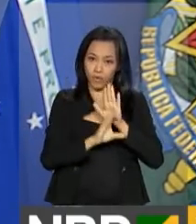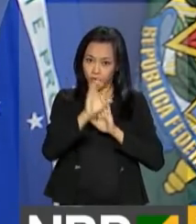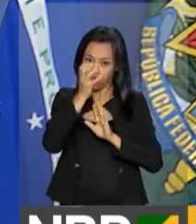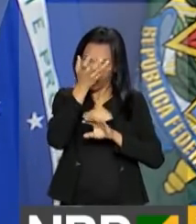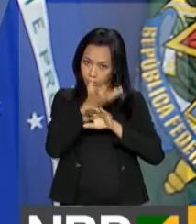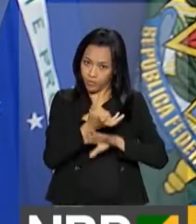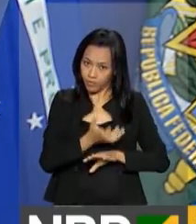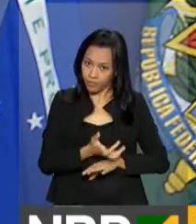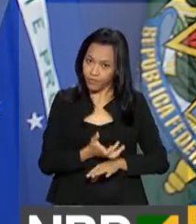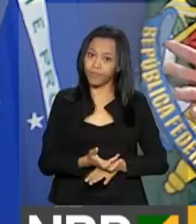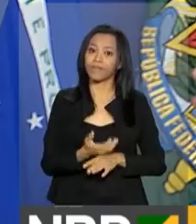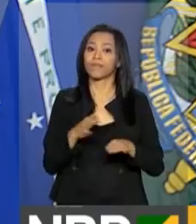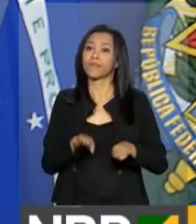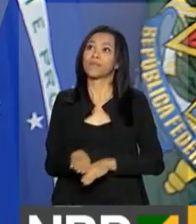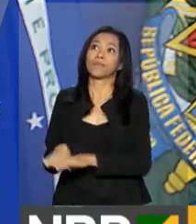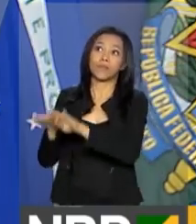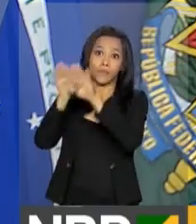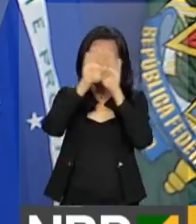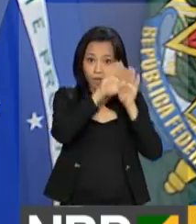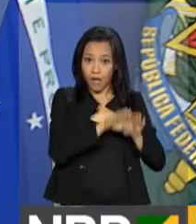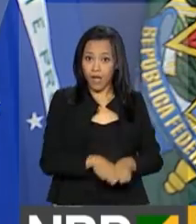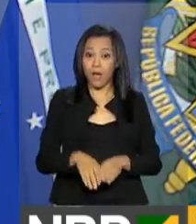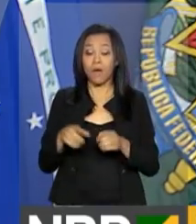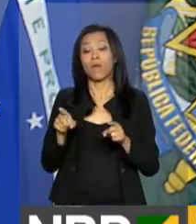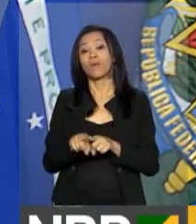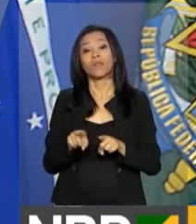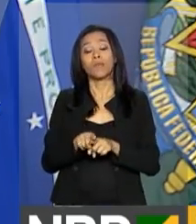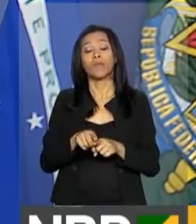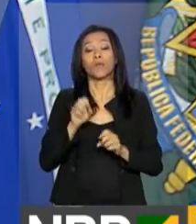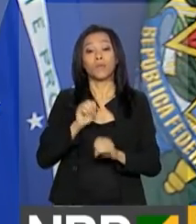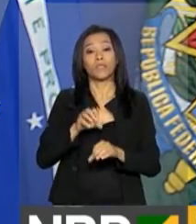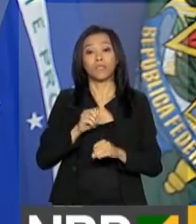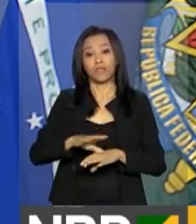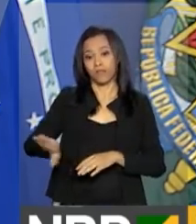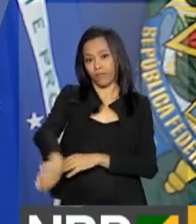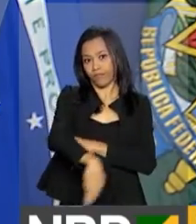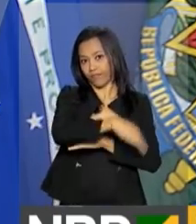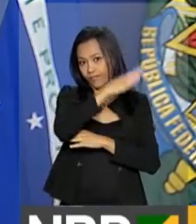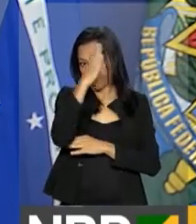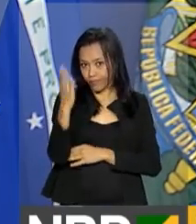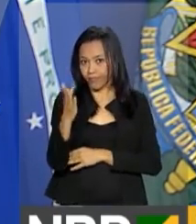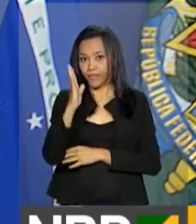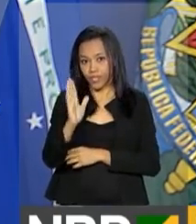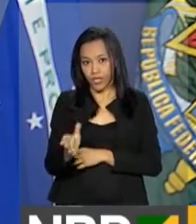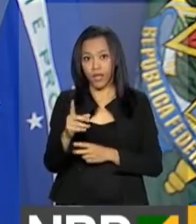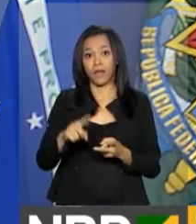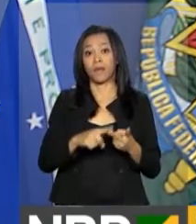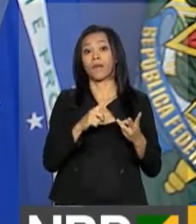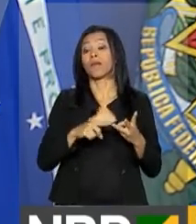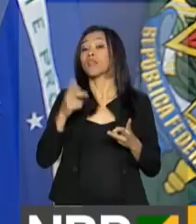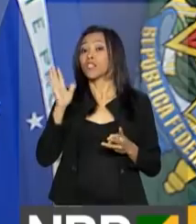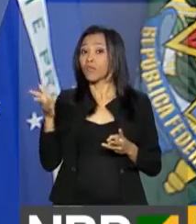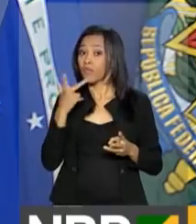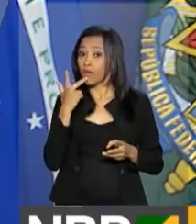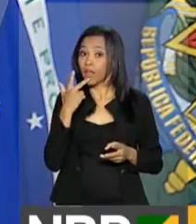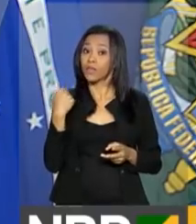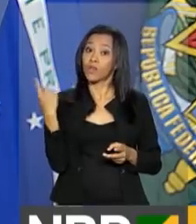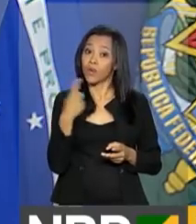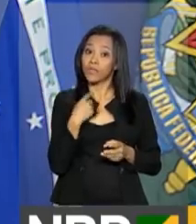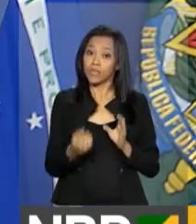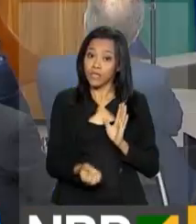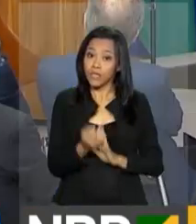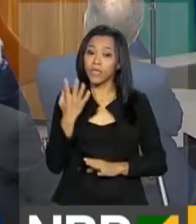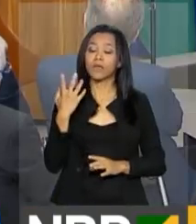base curricular ampliamos o ensino em tempo integral como foi dito aqui pelo ministro mendonça queremos a residência